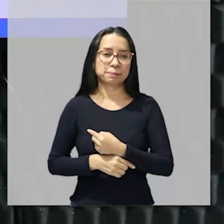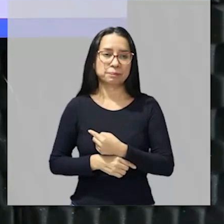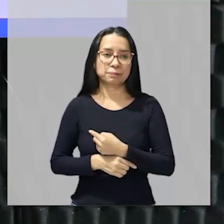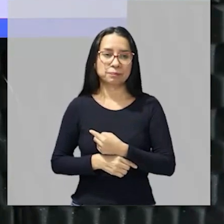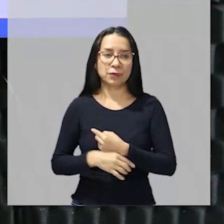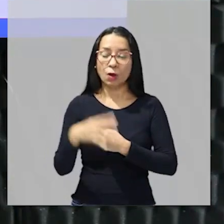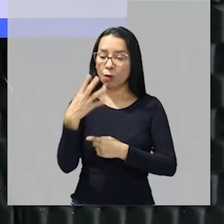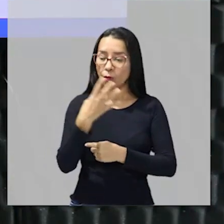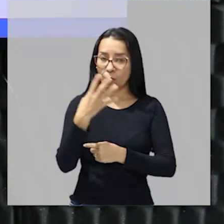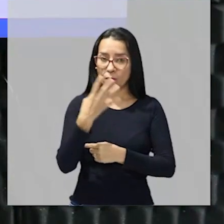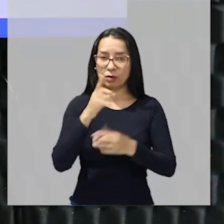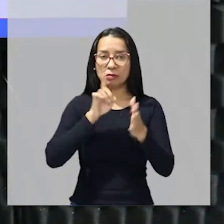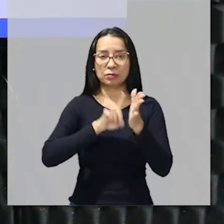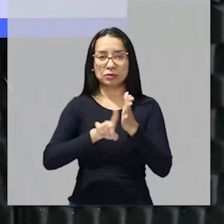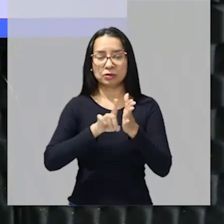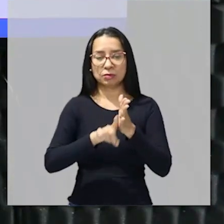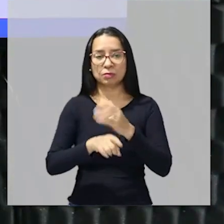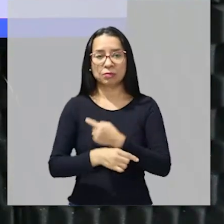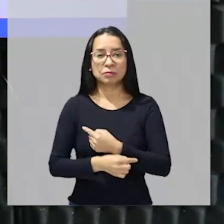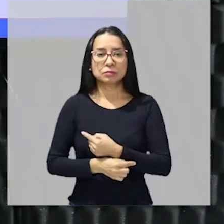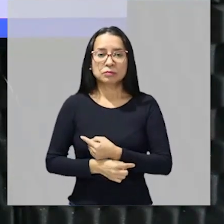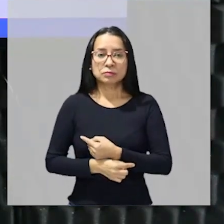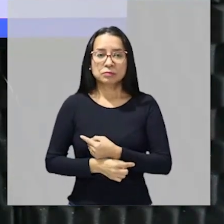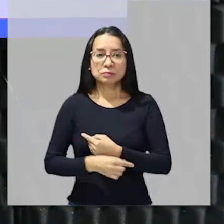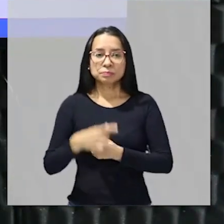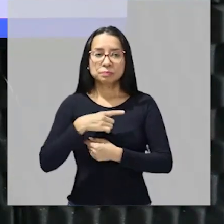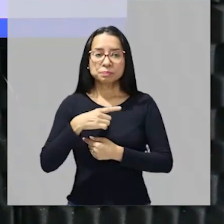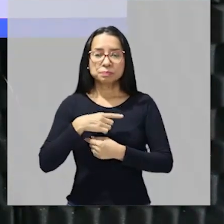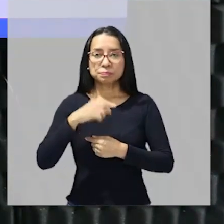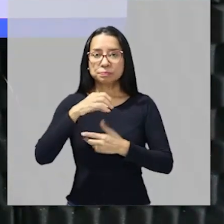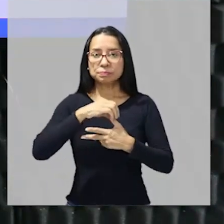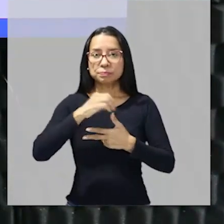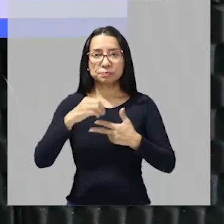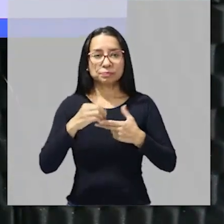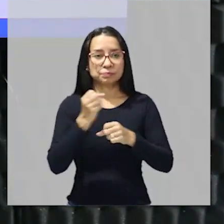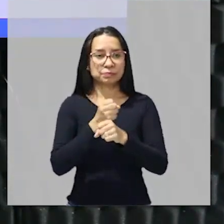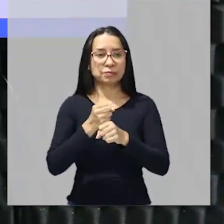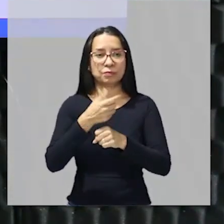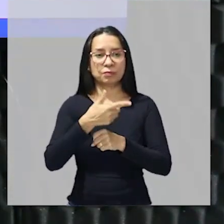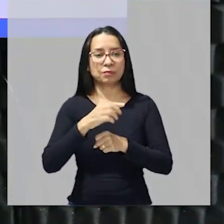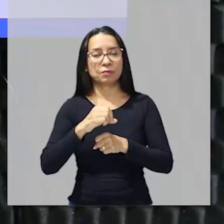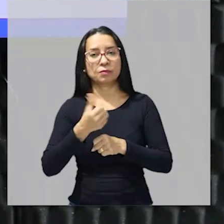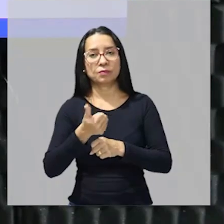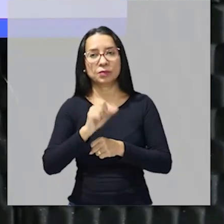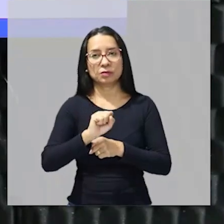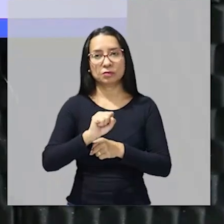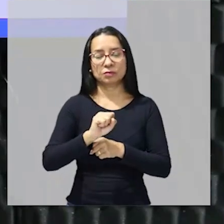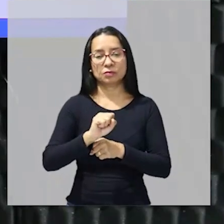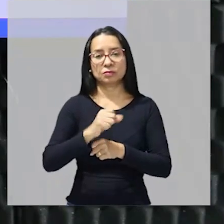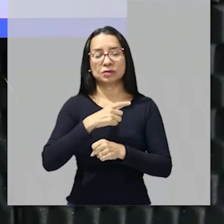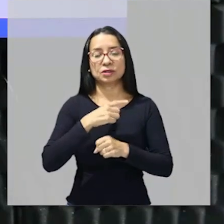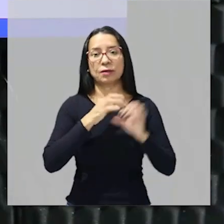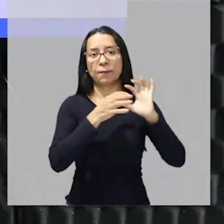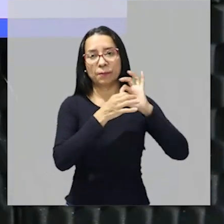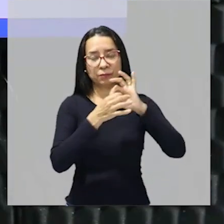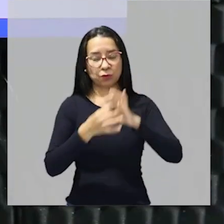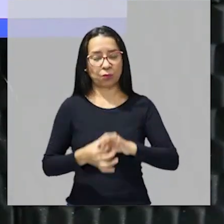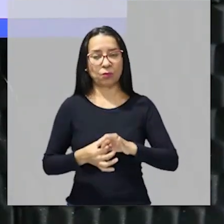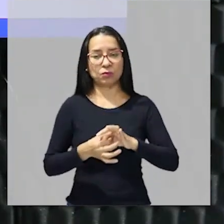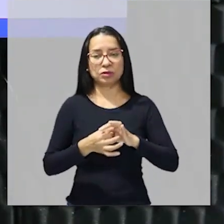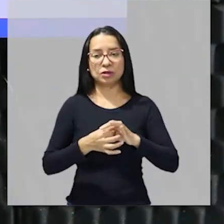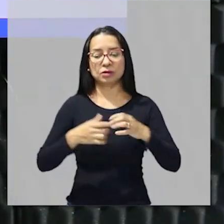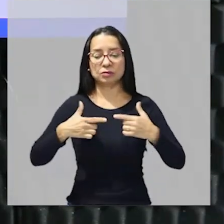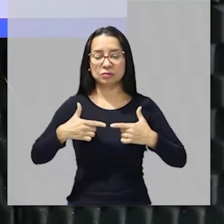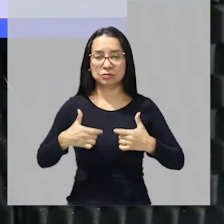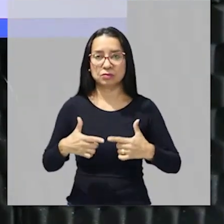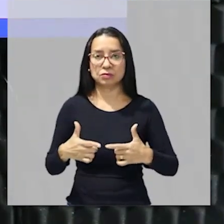nosso quarto item, questão, que caiu no Enem em 2018, também que envolve o contexto de Guerra Fria. E